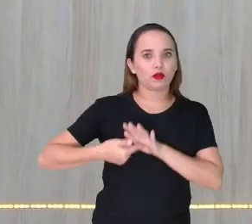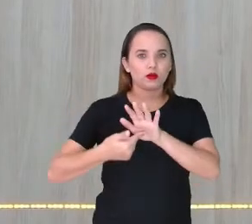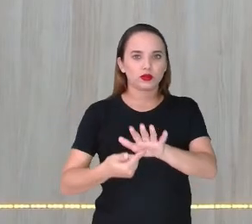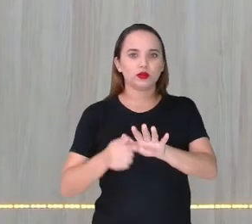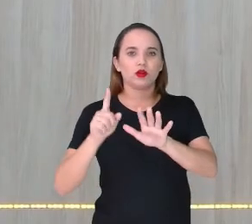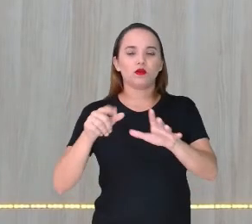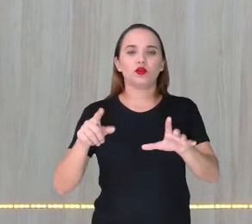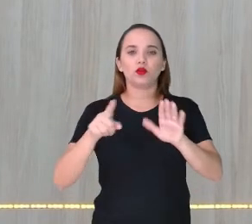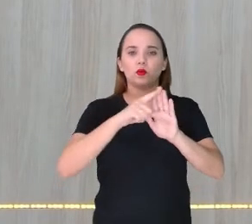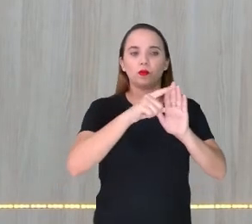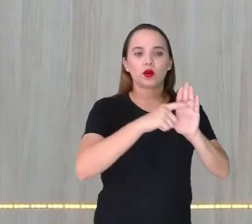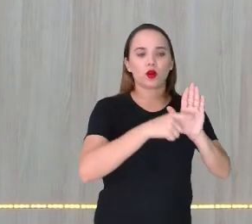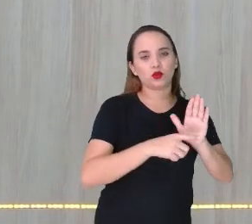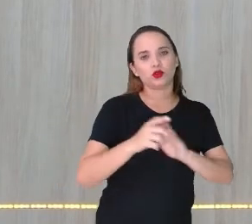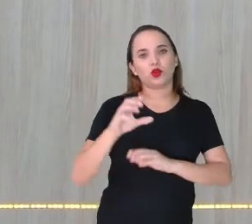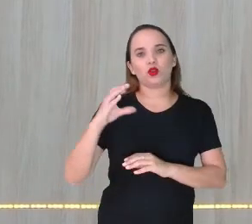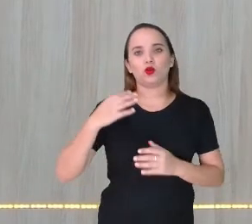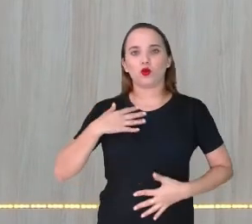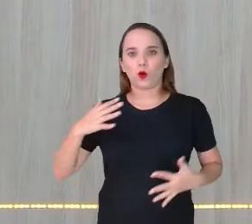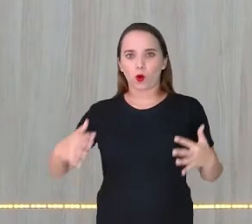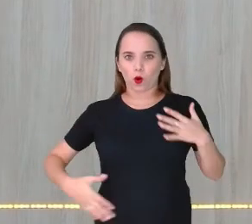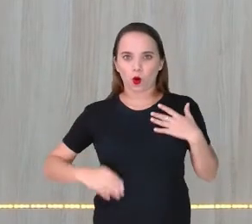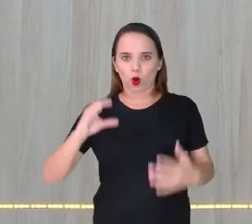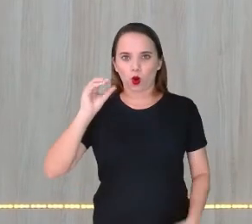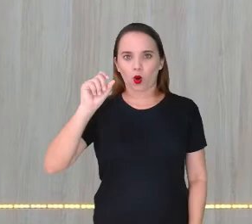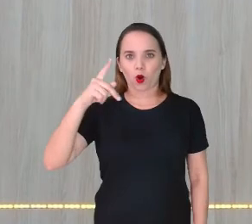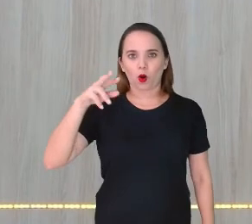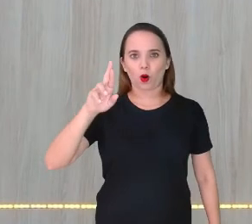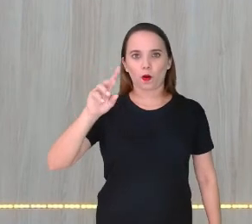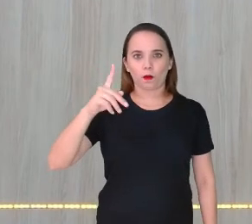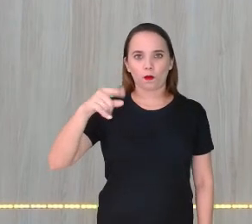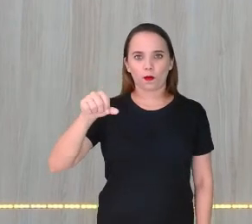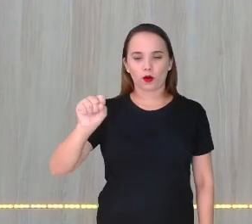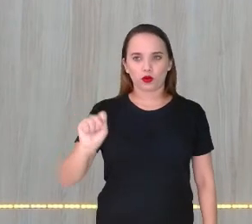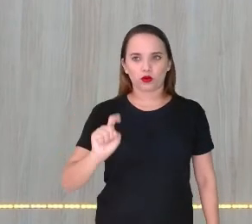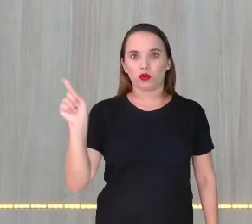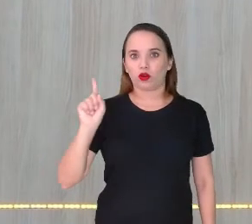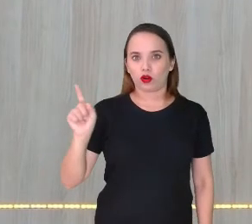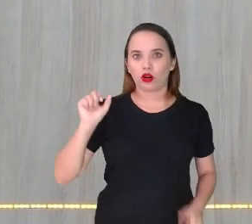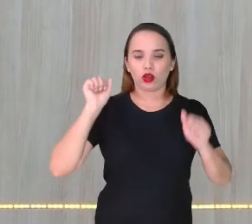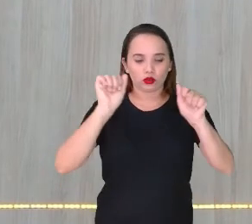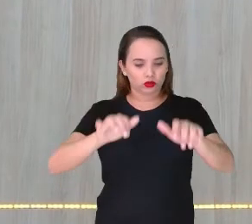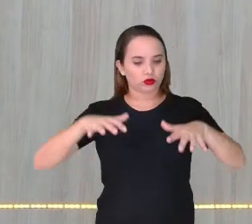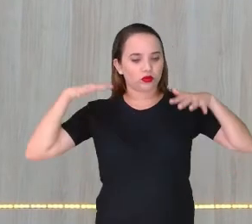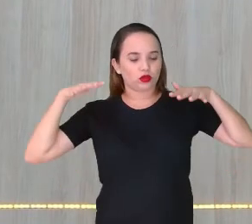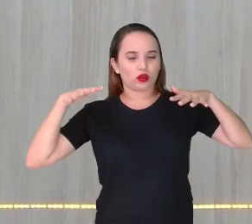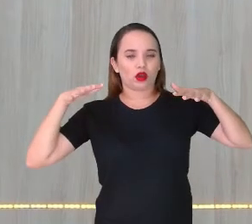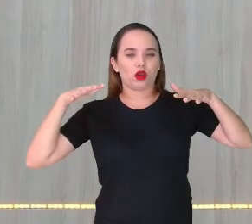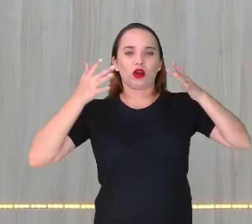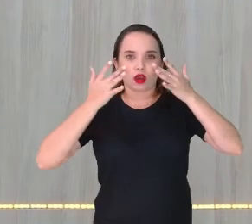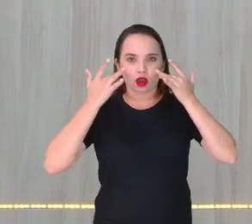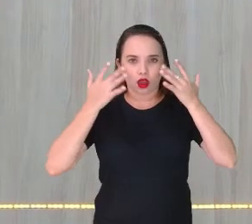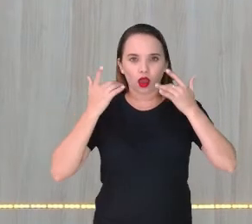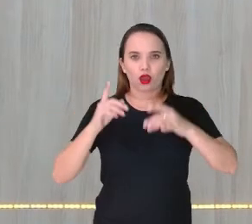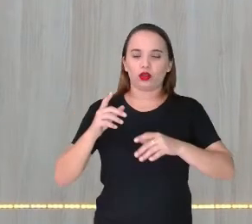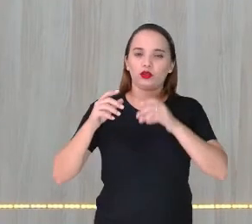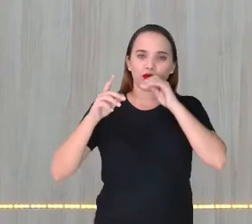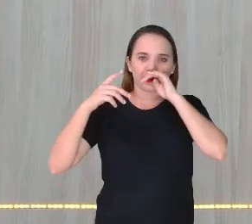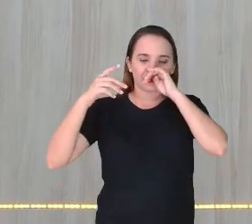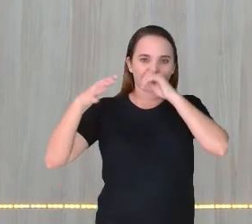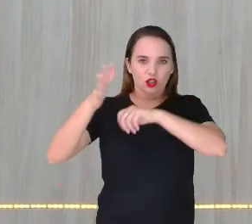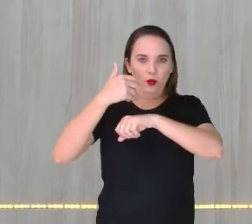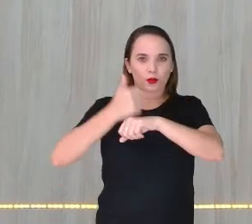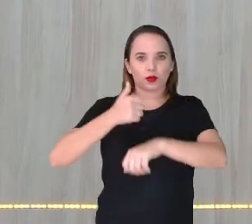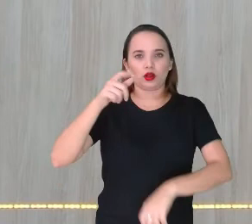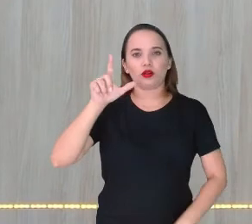do projeto Corpus, aconteceu lá no Teatro do Parque Dona Lindu, e a diretora, que é minha amiga também,